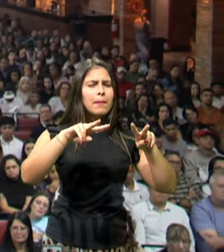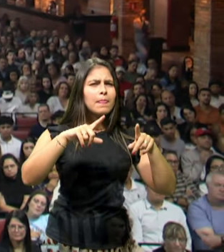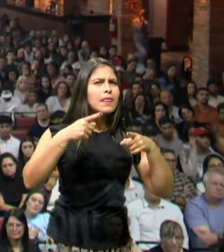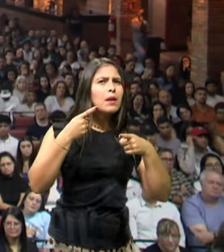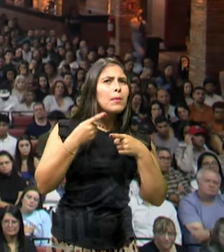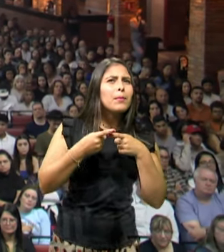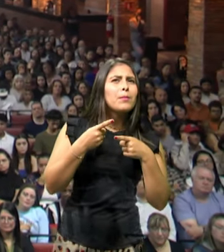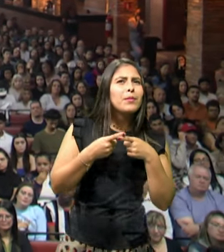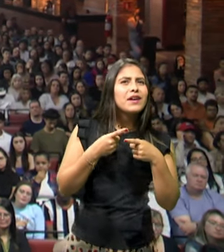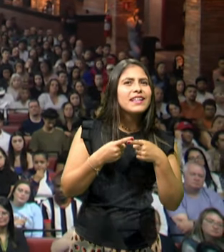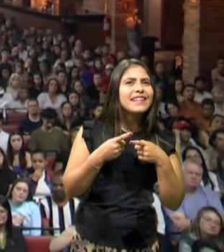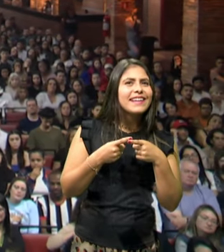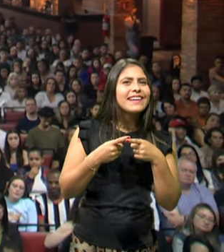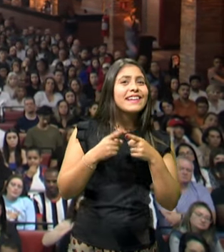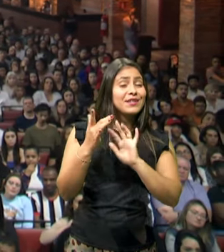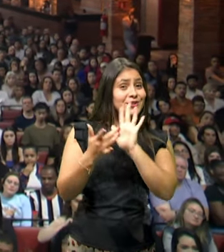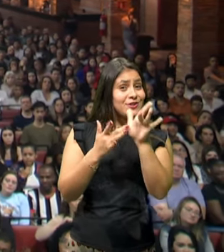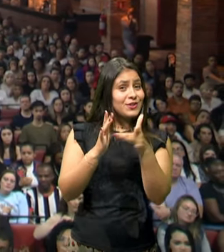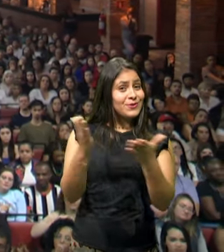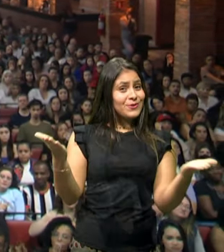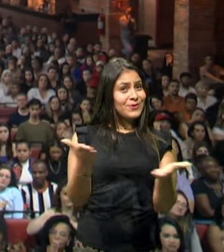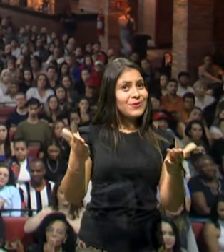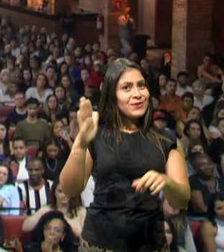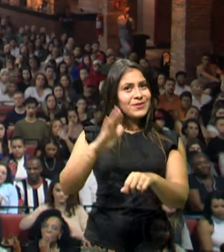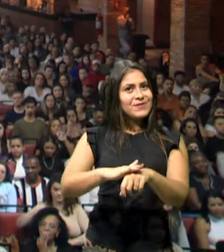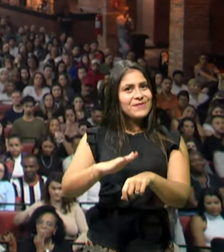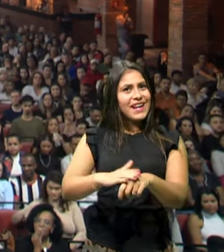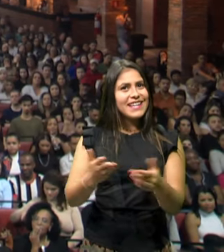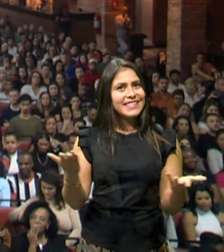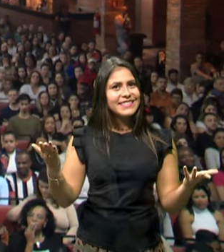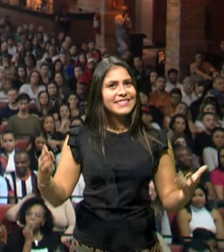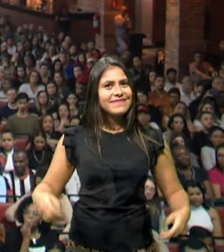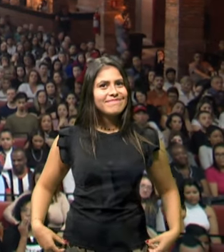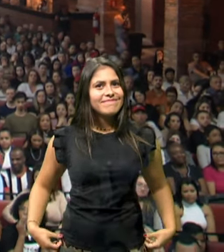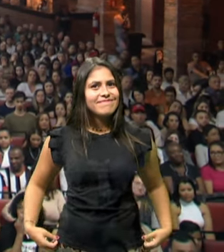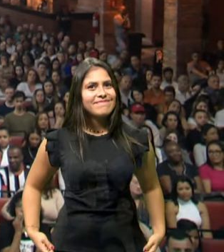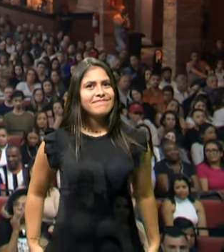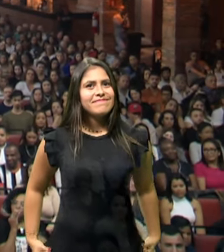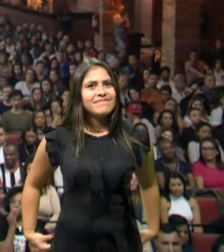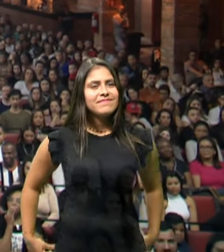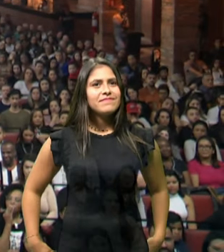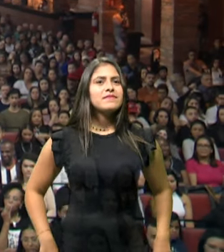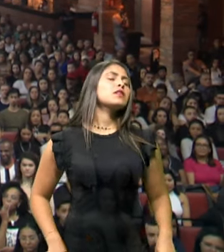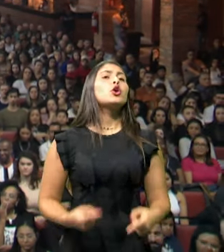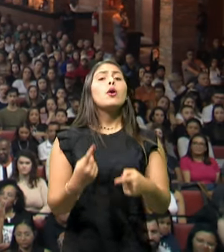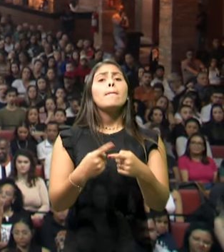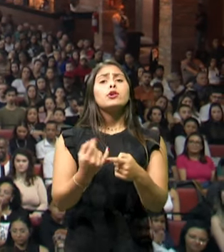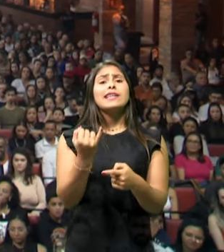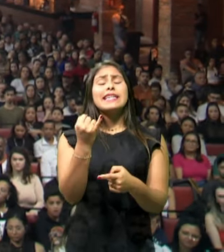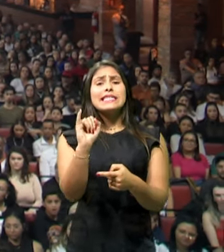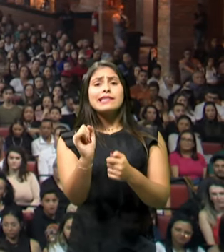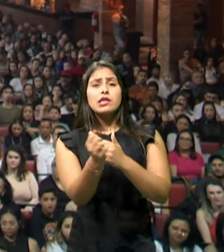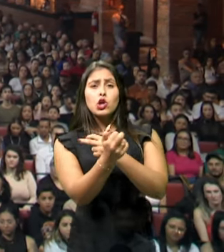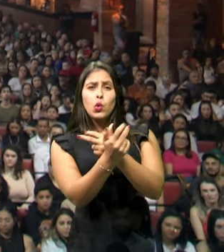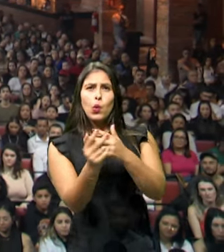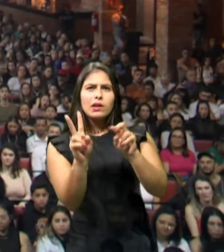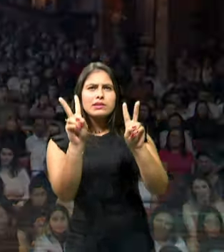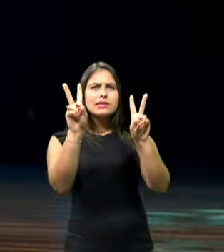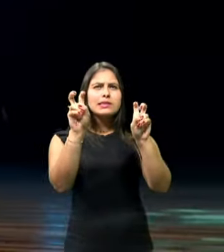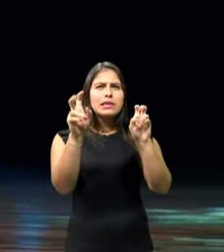Pelo que Jesus faz hoje. Porque se as coisas de Deus só fossem para o